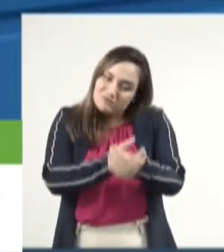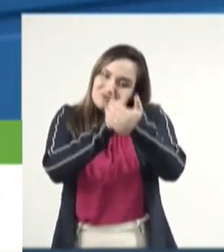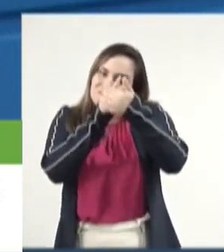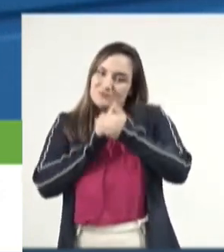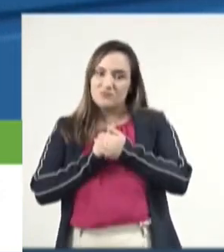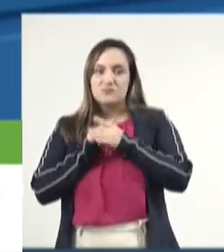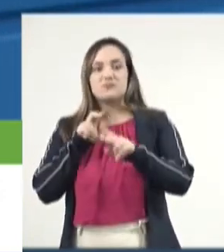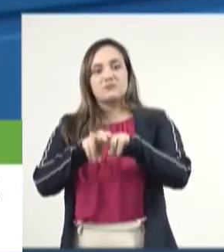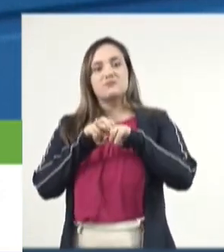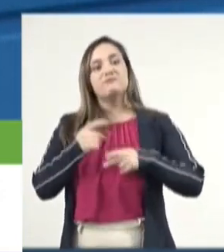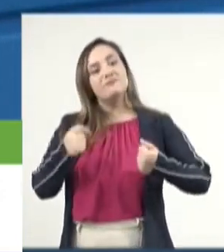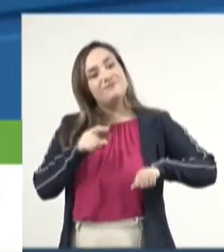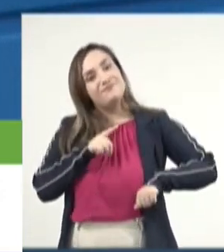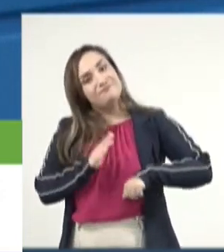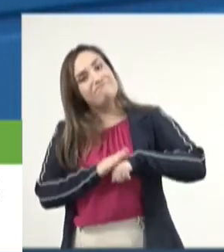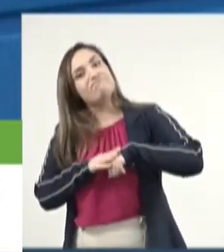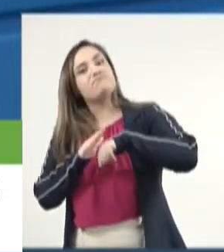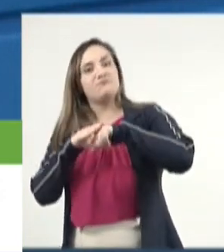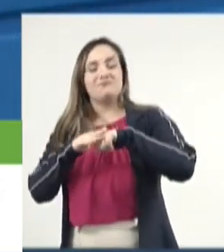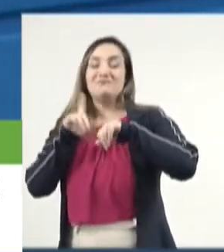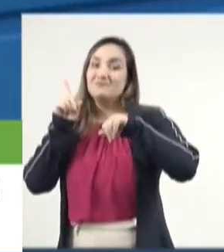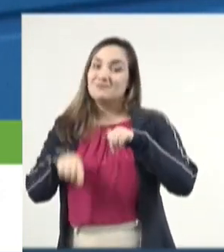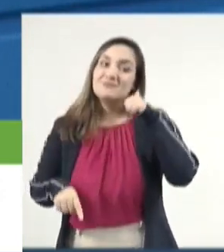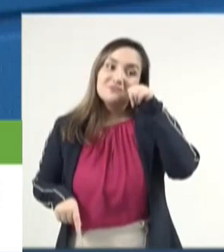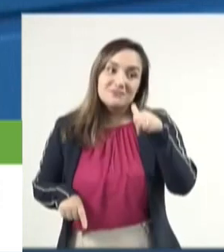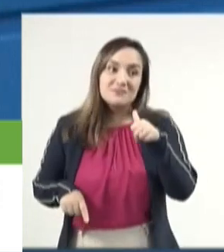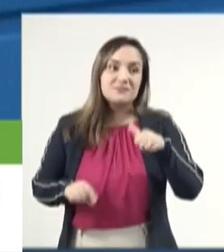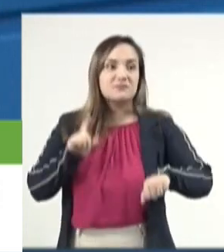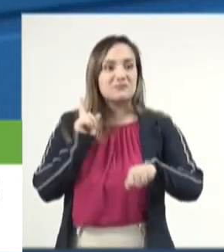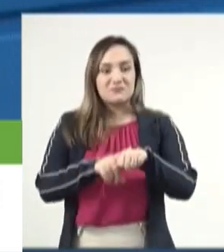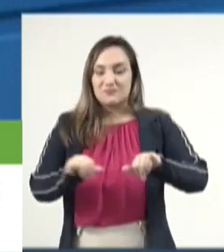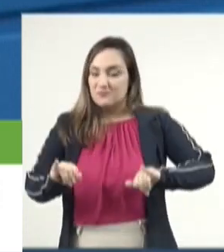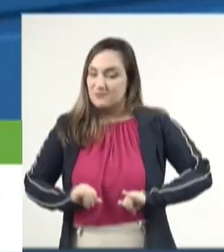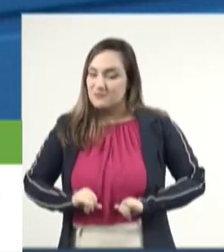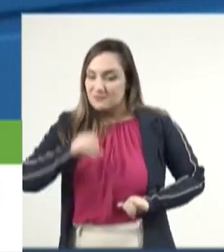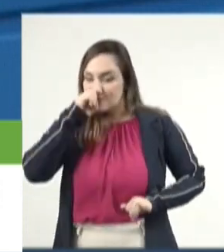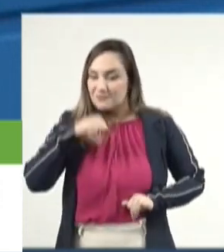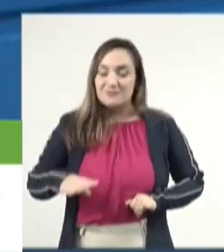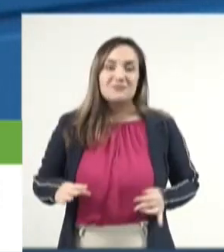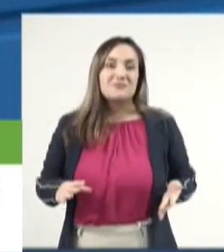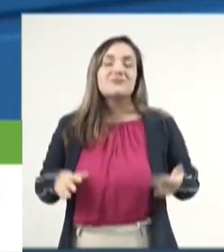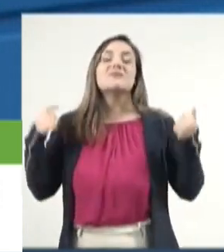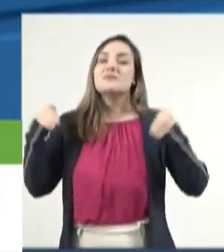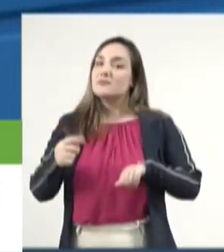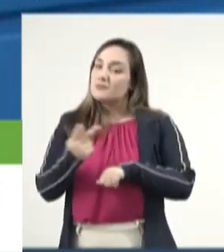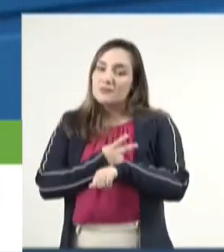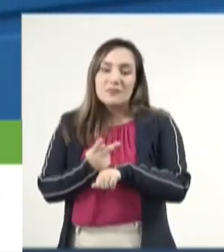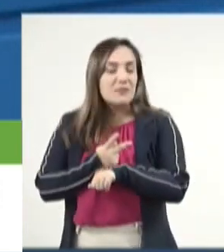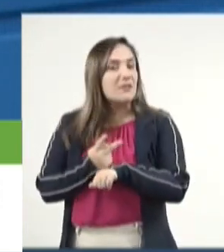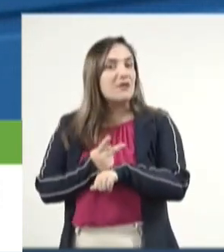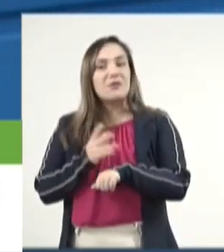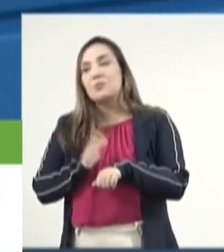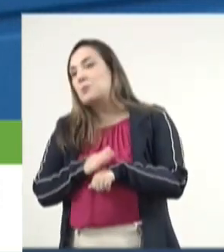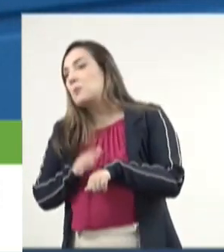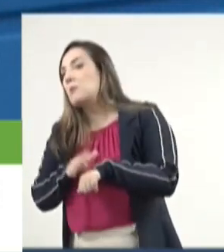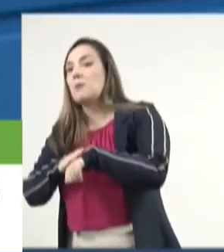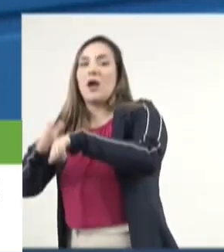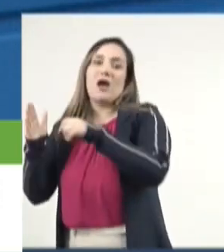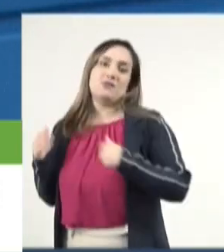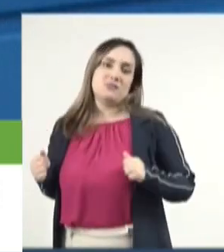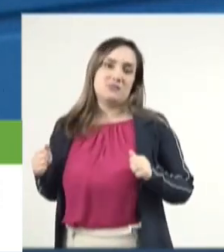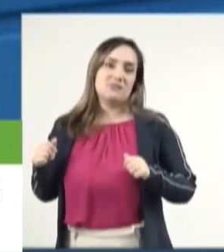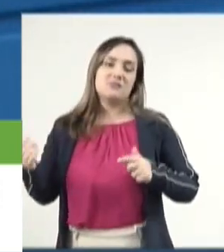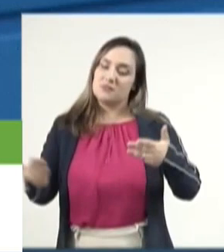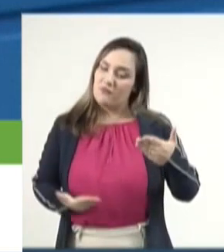então, aumentar para que essas mulheres, quando vítimas dessa violência, procurem mais ainda,